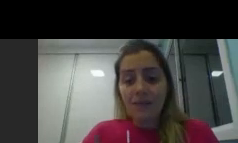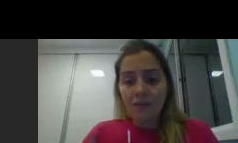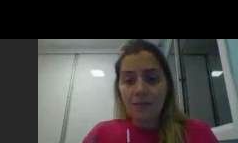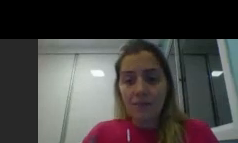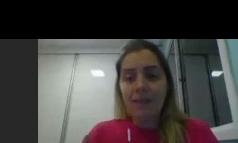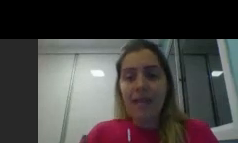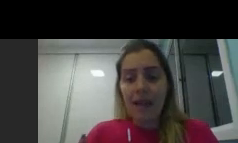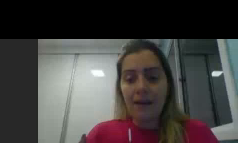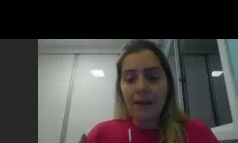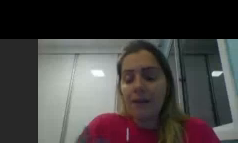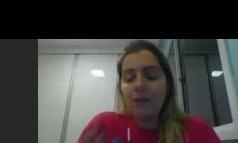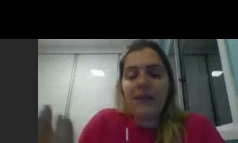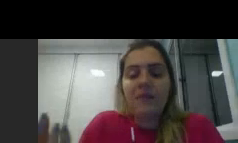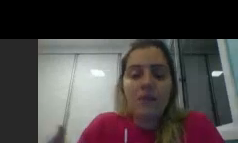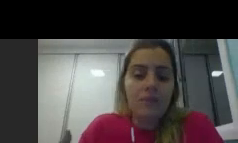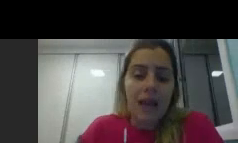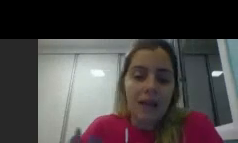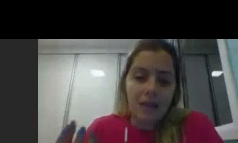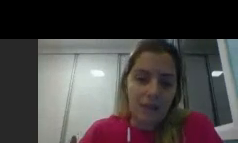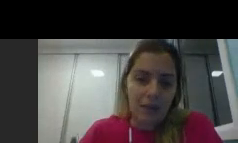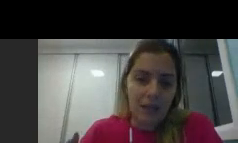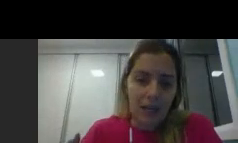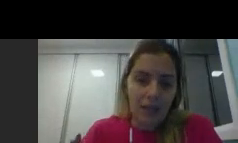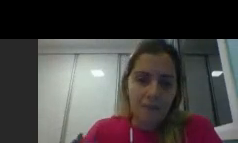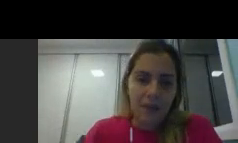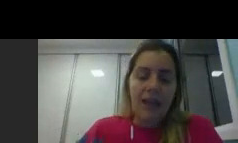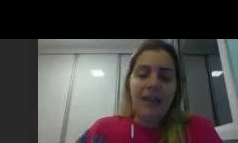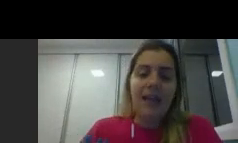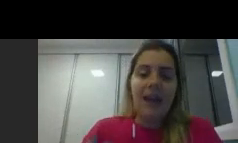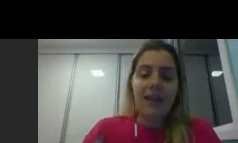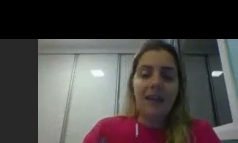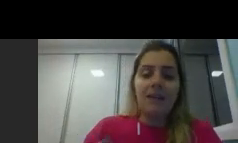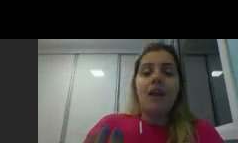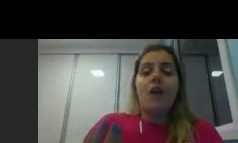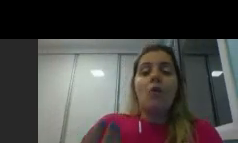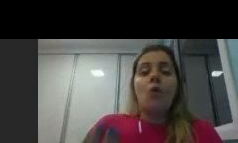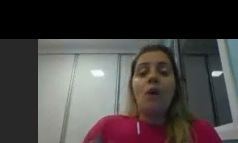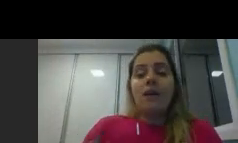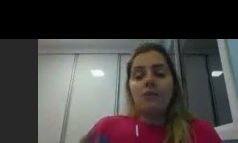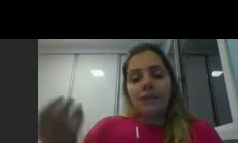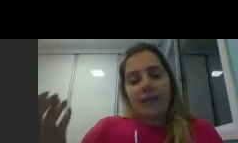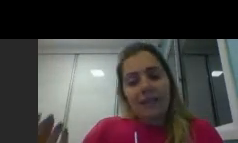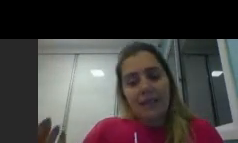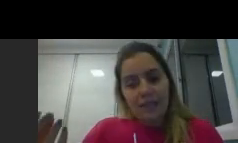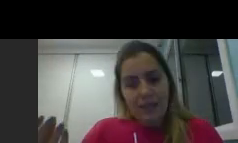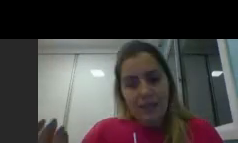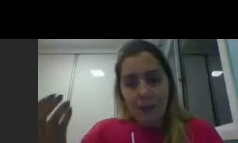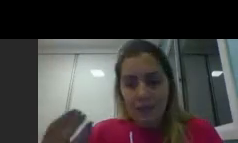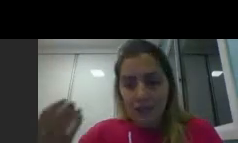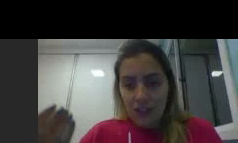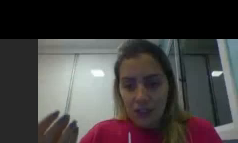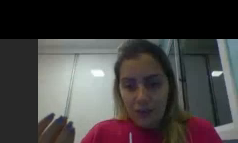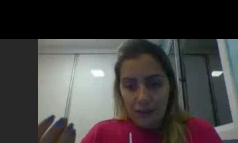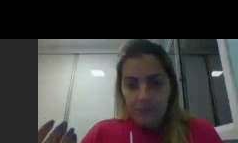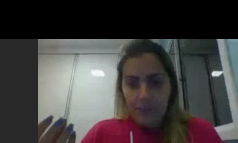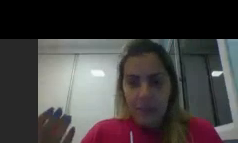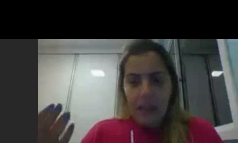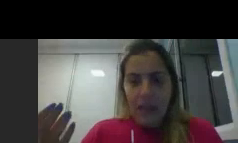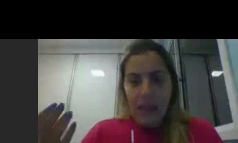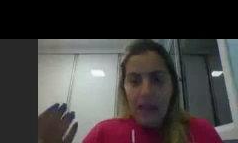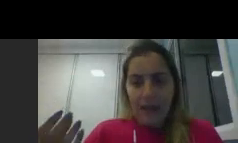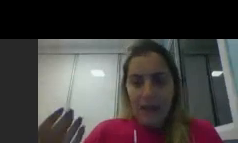proteína Rhesus, tá? Ela nunca teve contato com essa proteína. E aí, quando essa criança que é